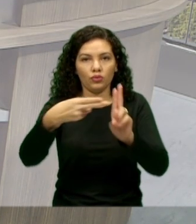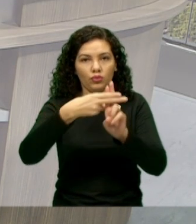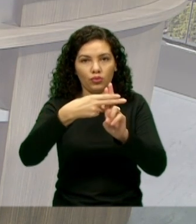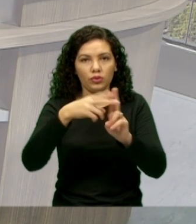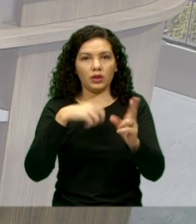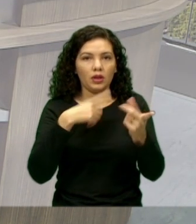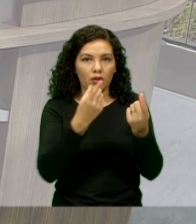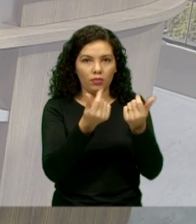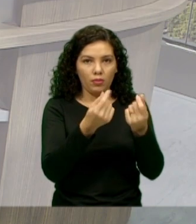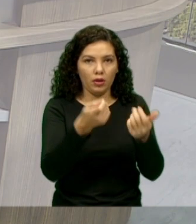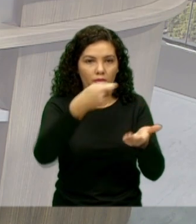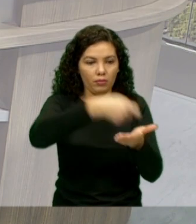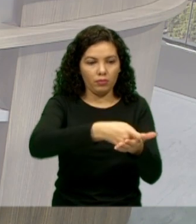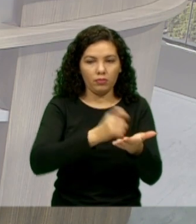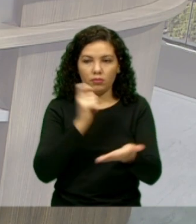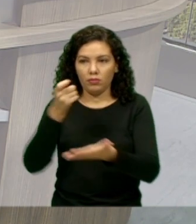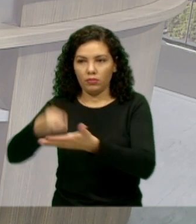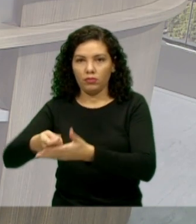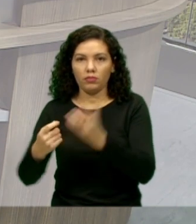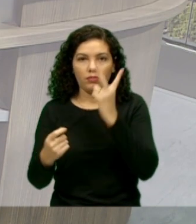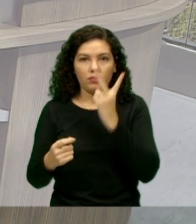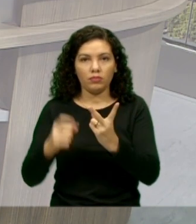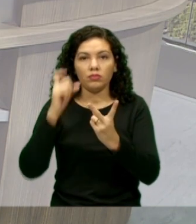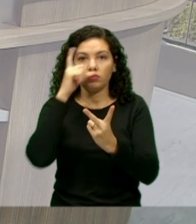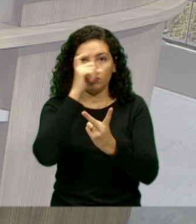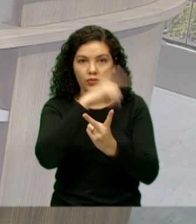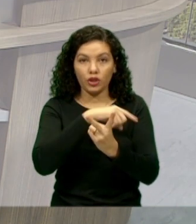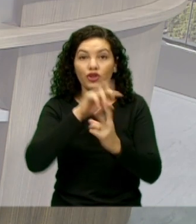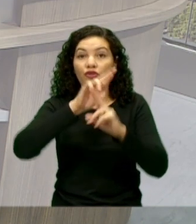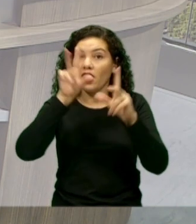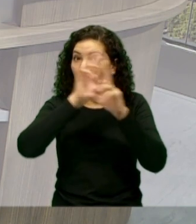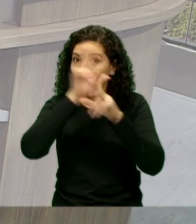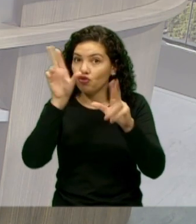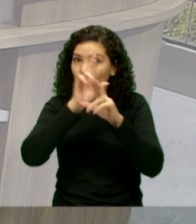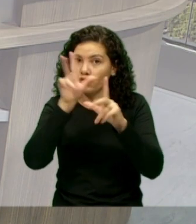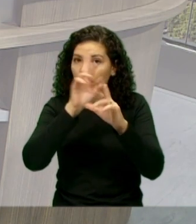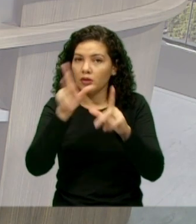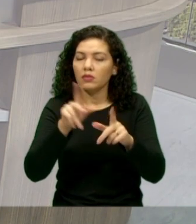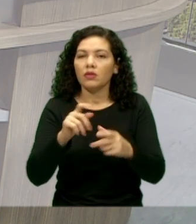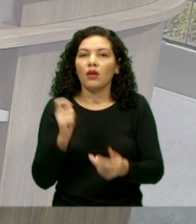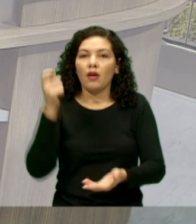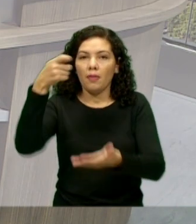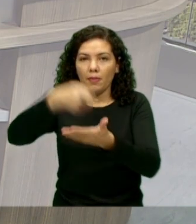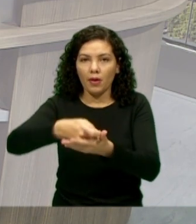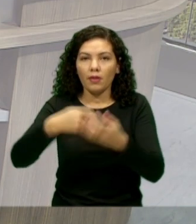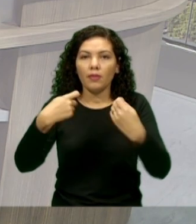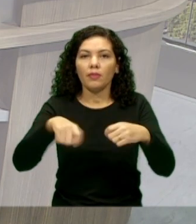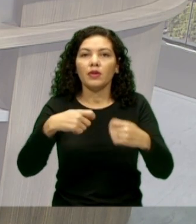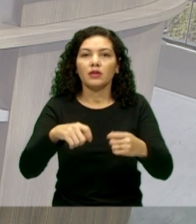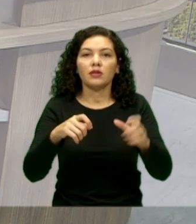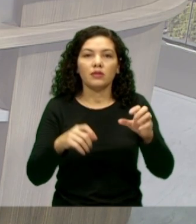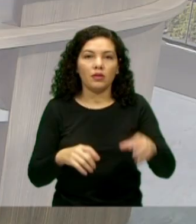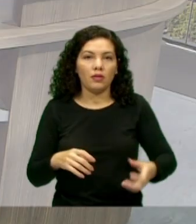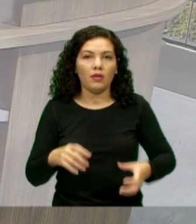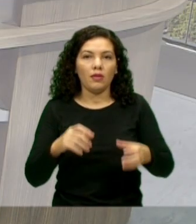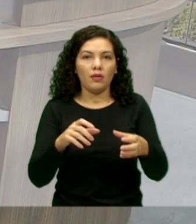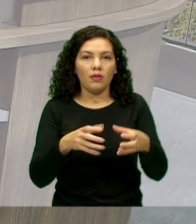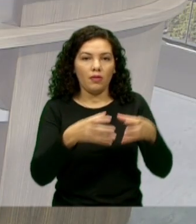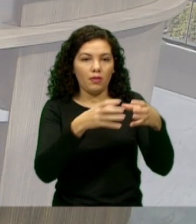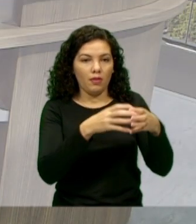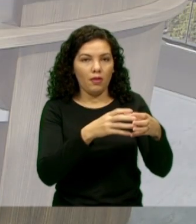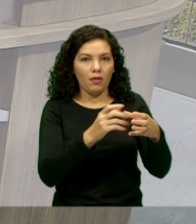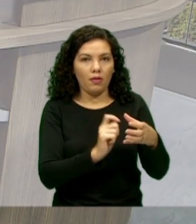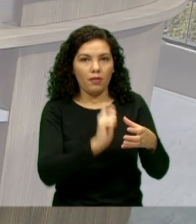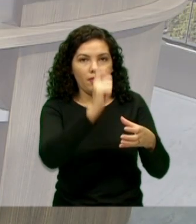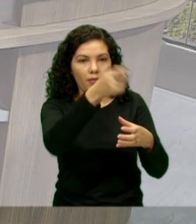contas diferentes. As duas são importantes para a saúde, mas elas devem ser pagas de cofre, de um cofre único,